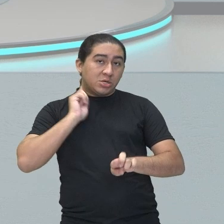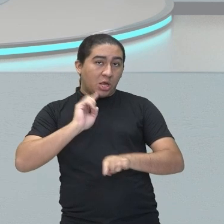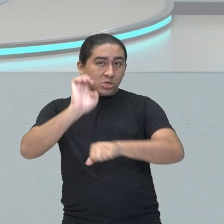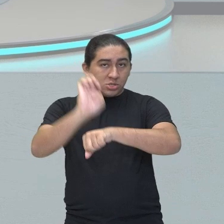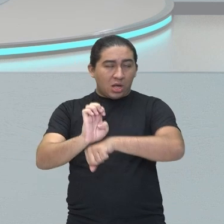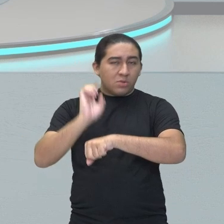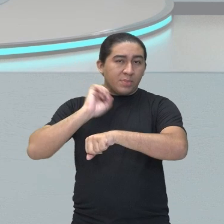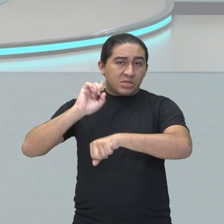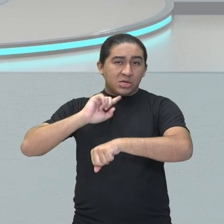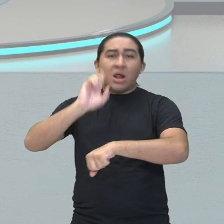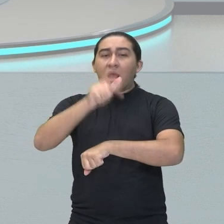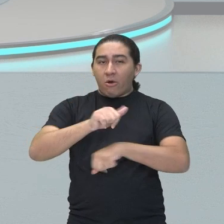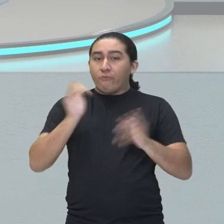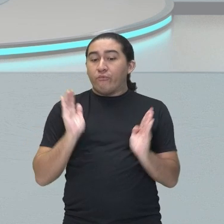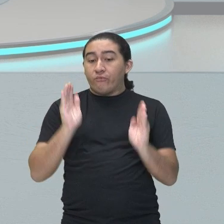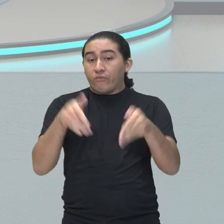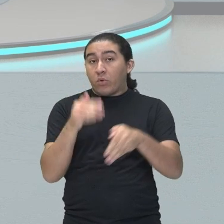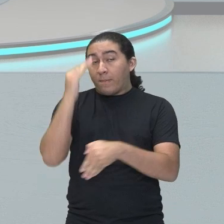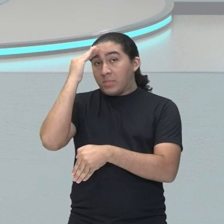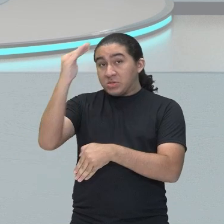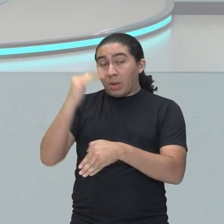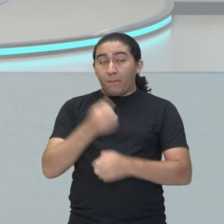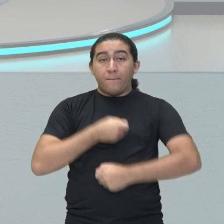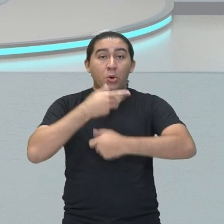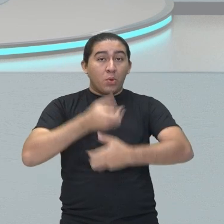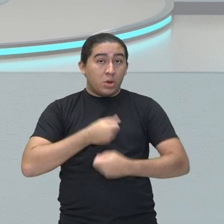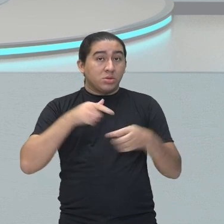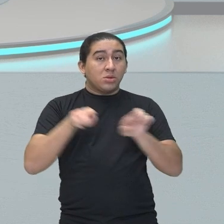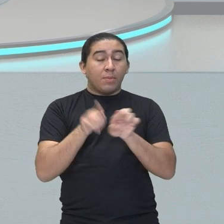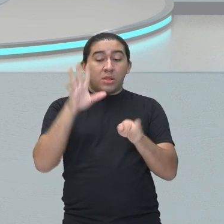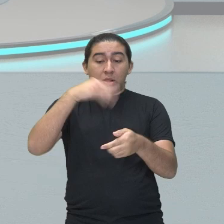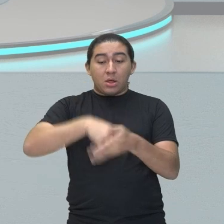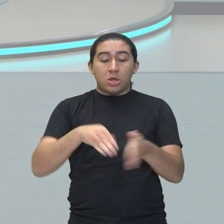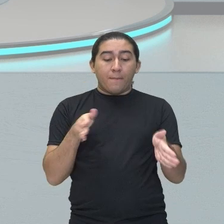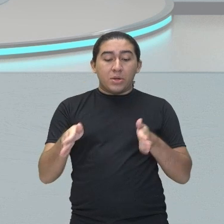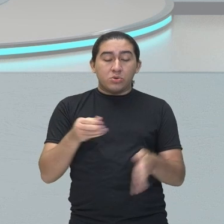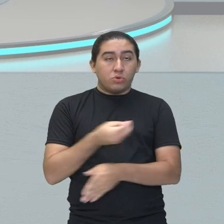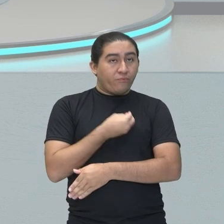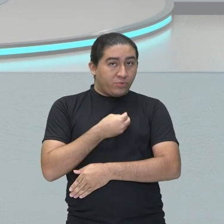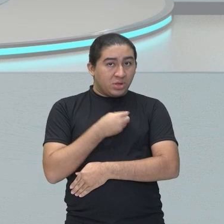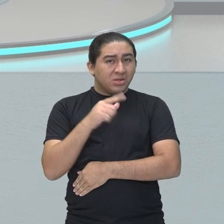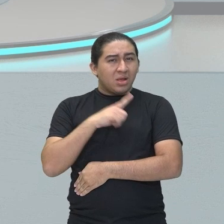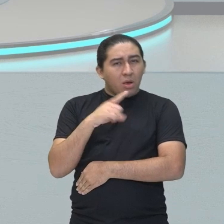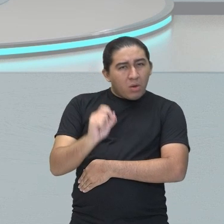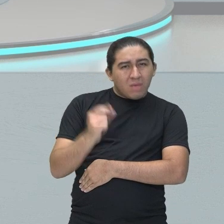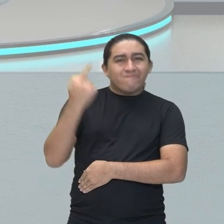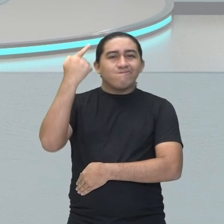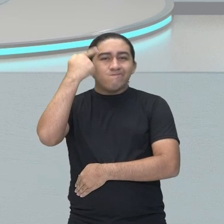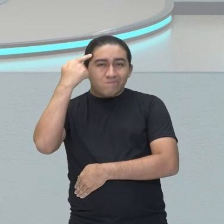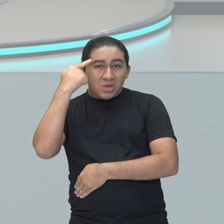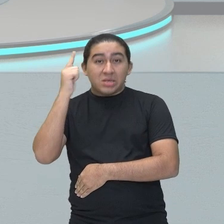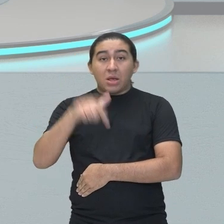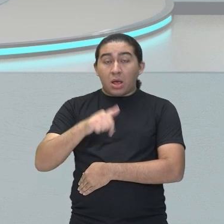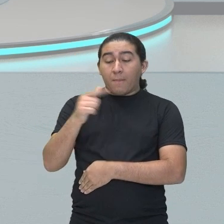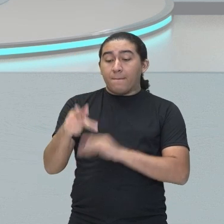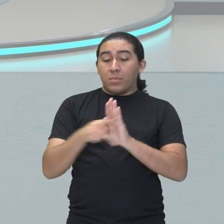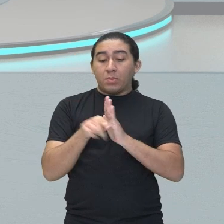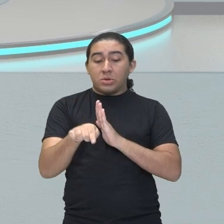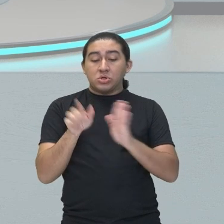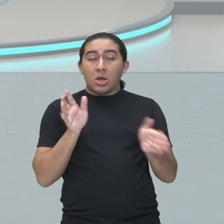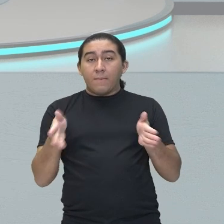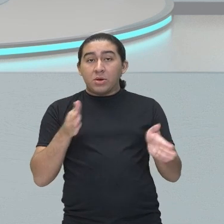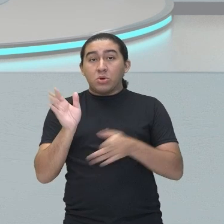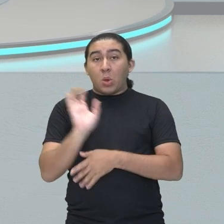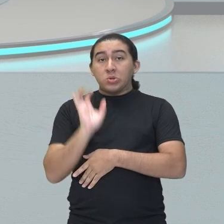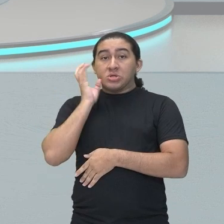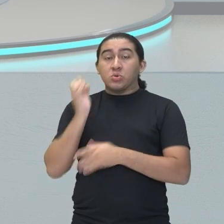o foco, né? Os poetas desse período, que viviam nesse período, estavam envolvidos na Inconfidência Mineira junto